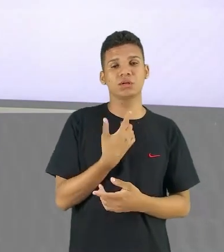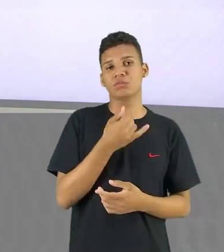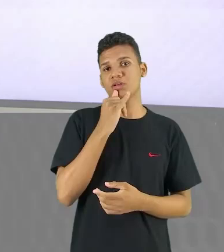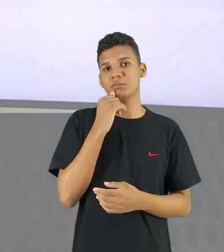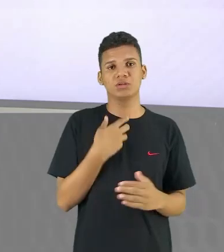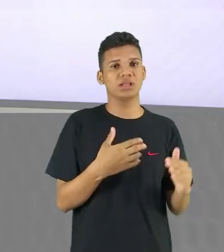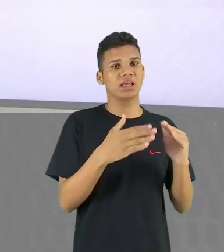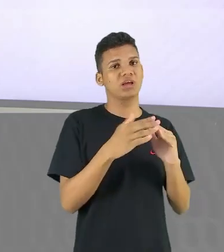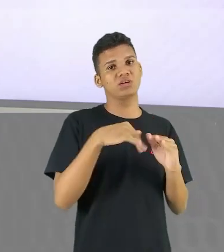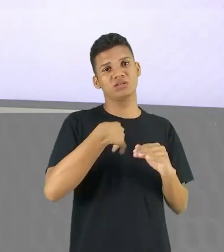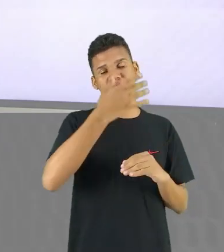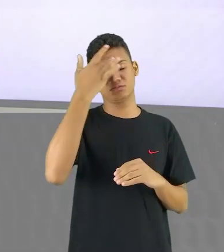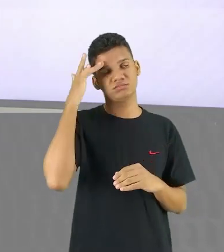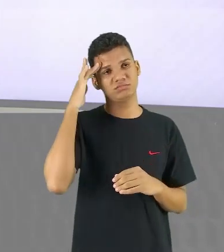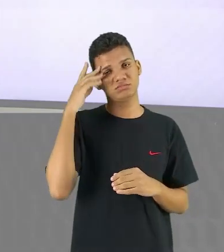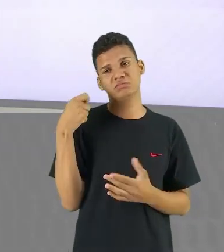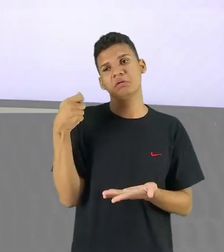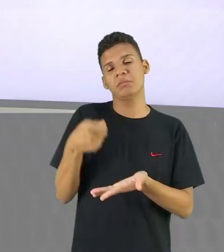pessoa gasta